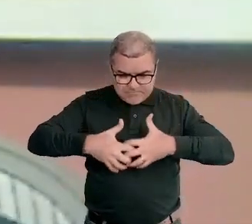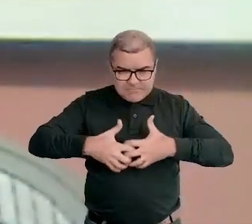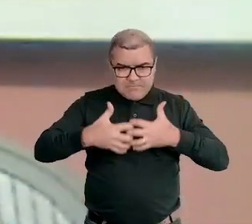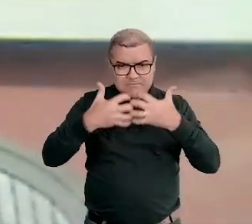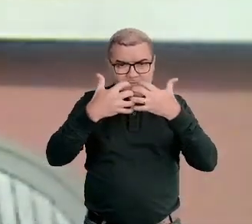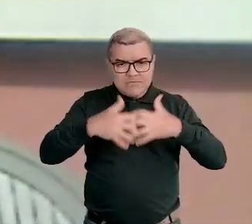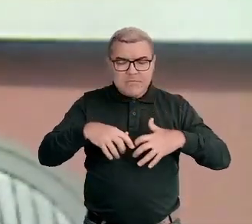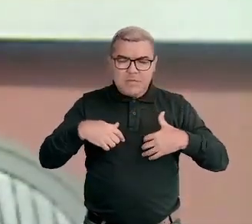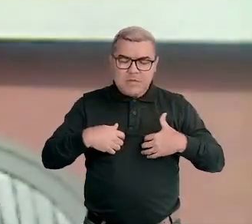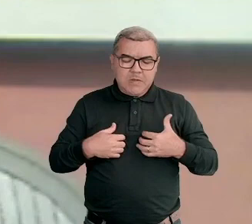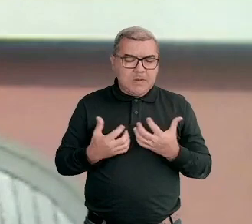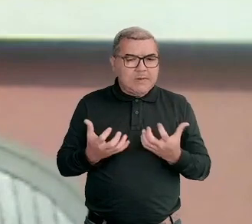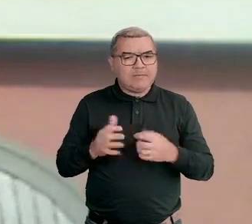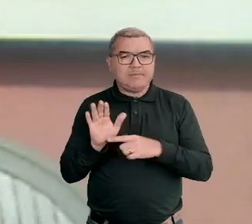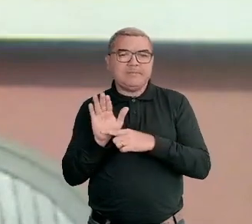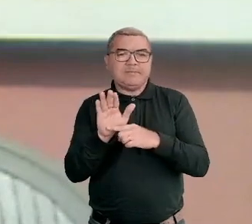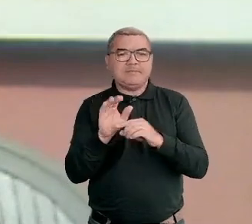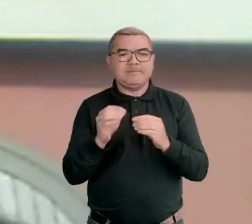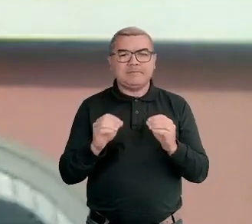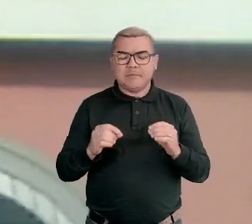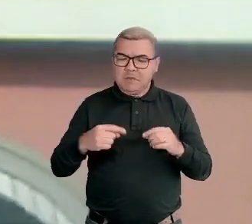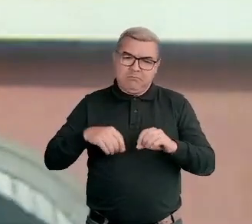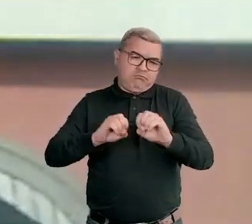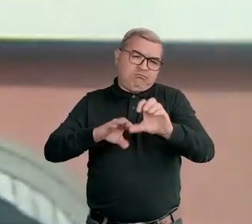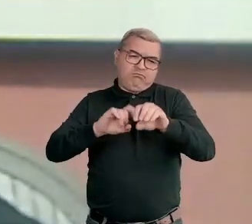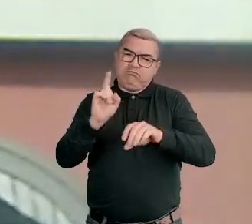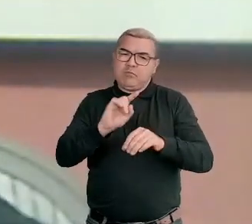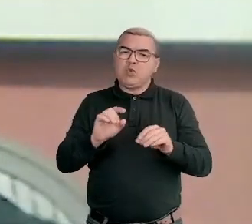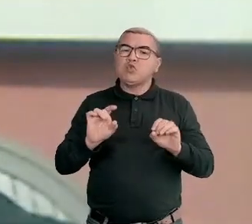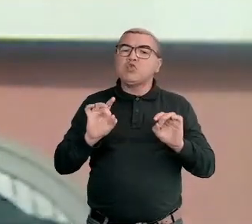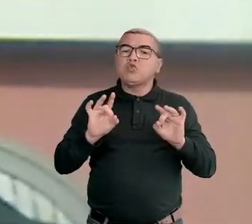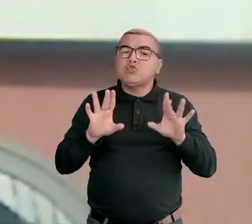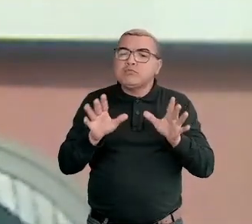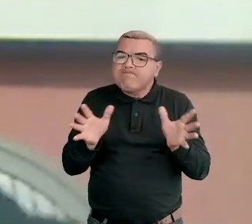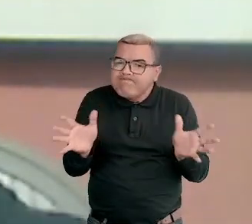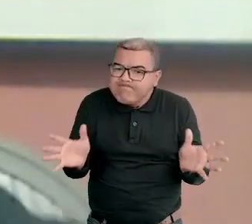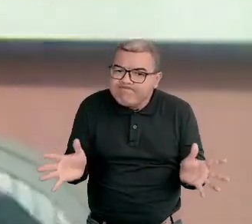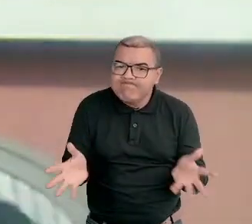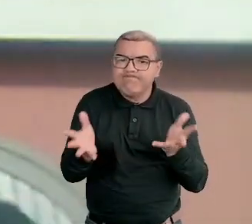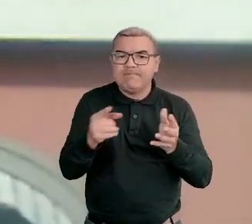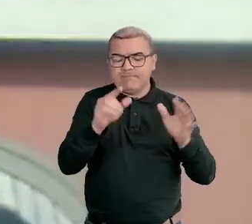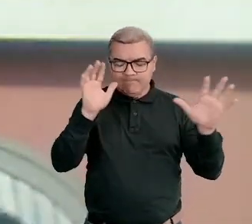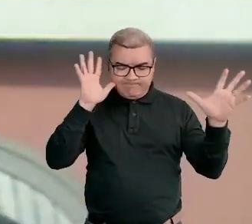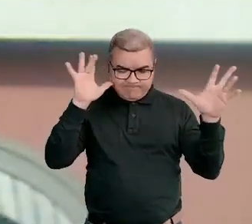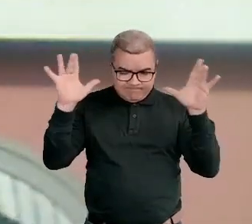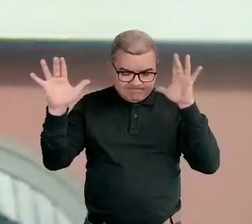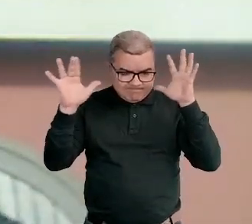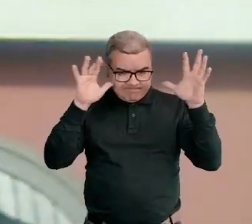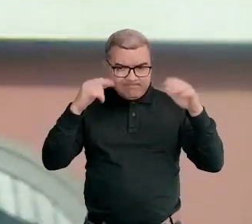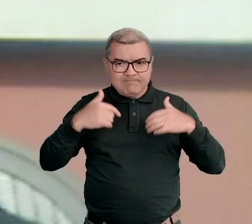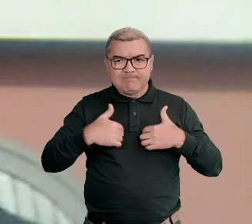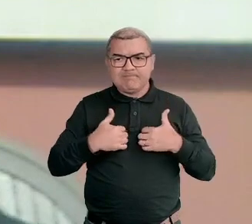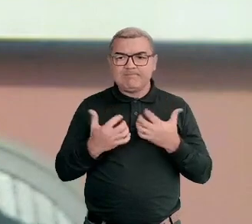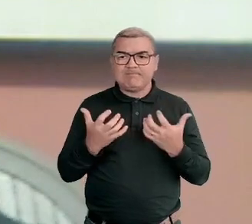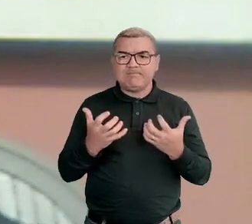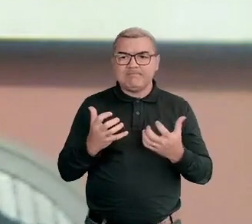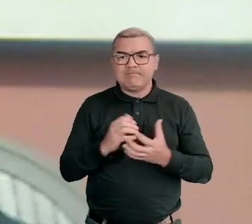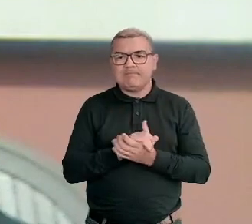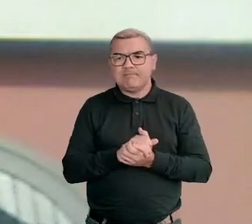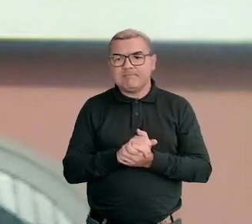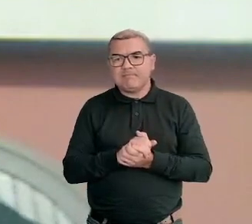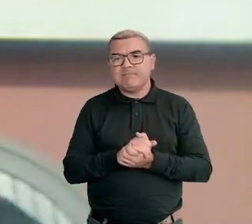nenhuma pretensão, né, aqui de estar ensinando nada. É algo que é muito percutente para mim, assim,